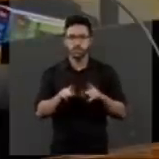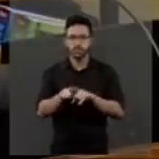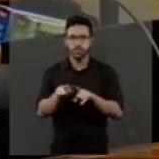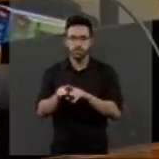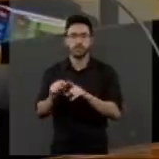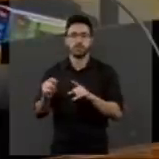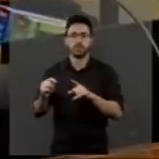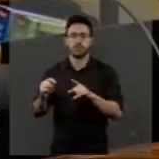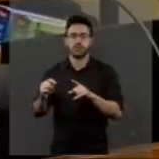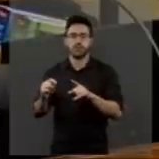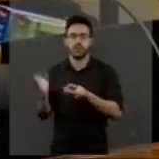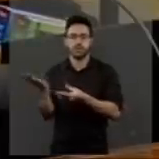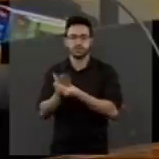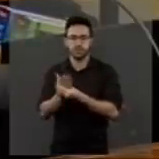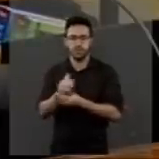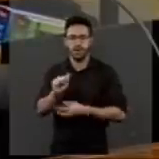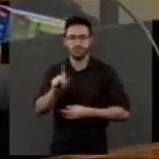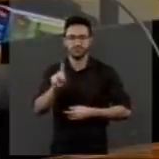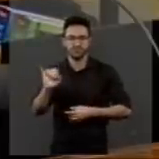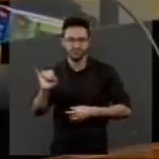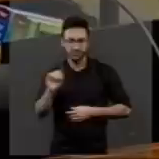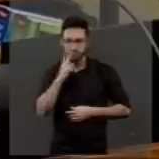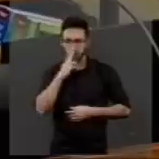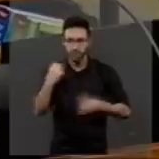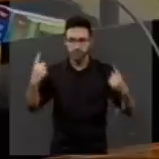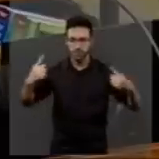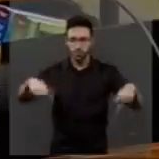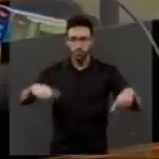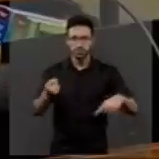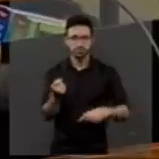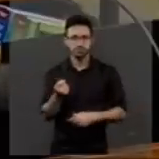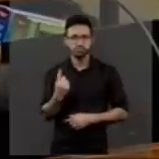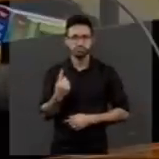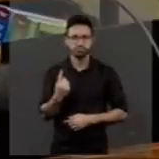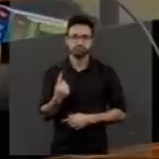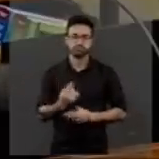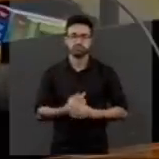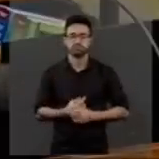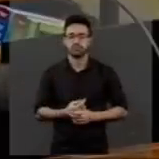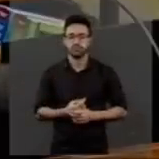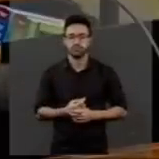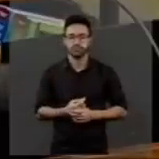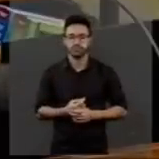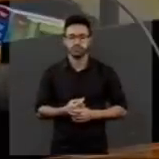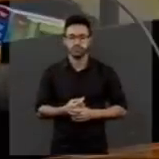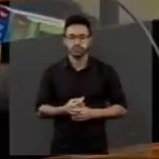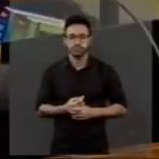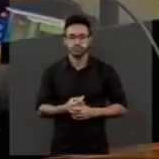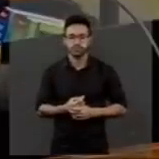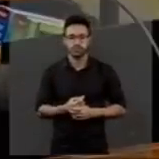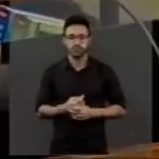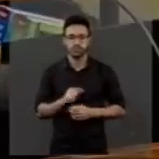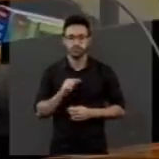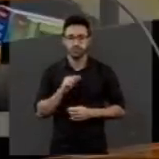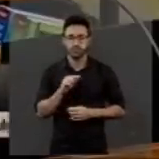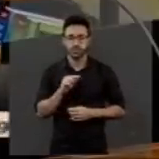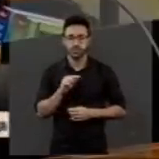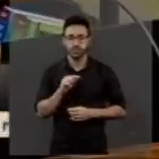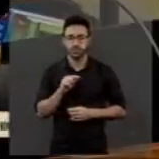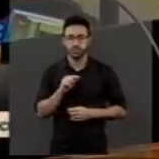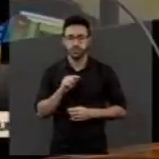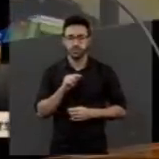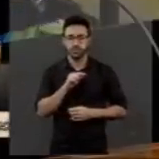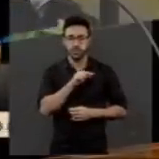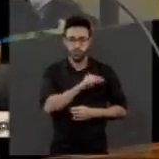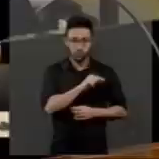ações diretas de inconstitucionalidade. Num caso, o SEBAS foi considerado